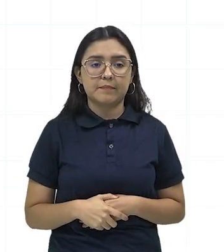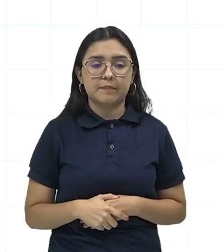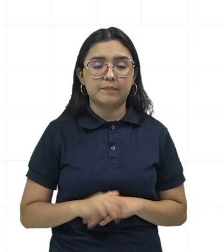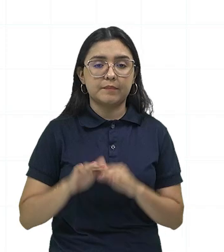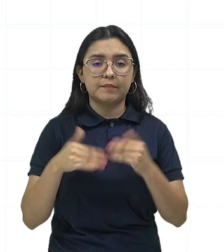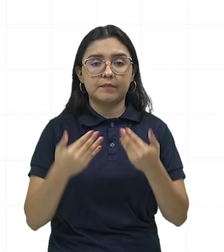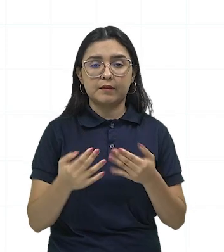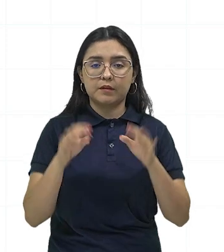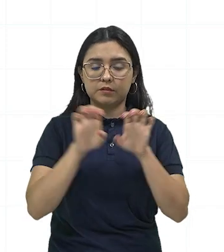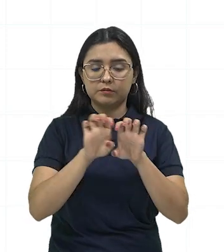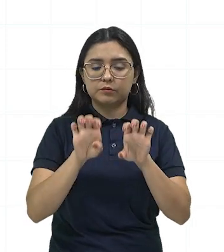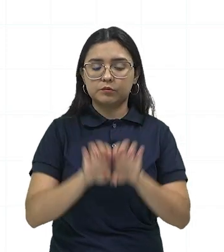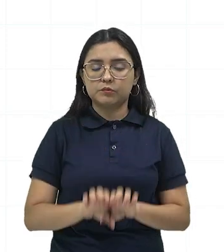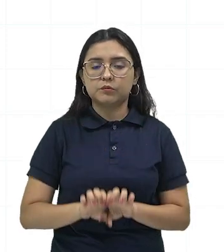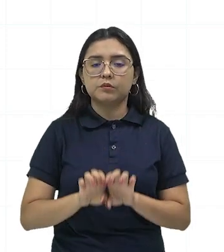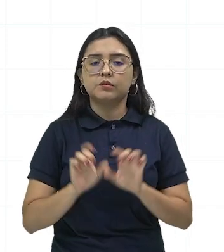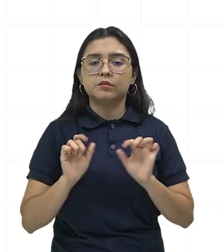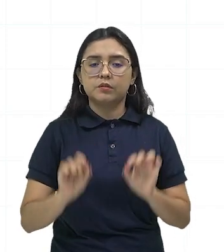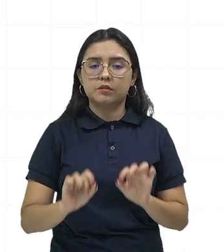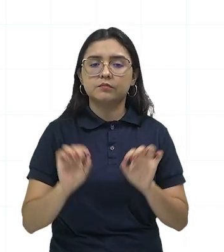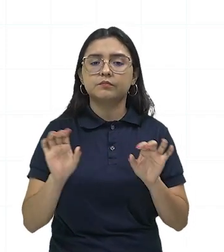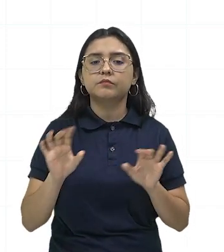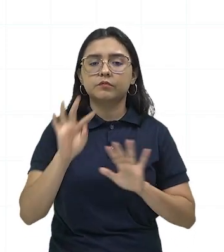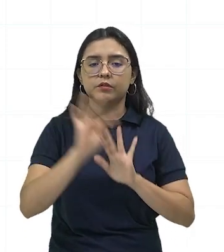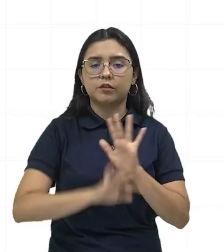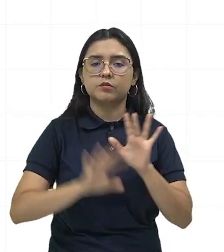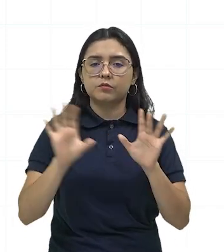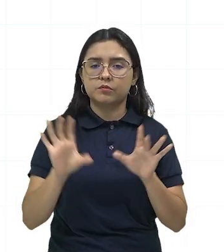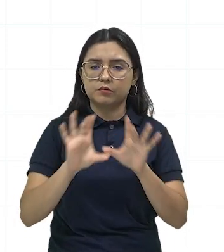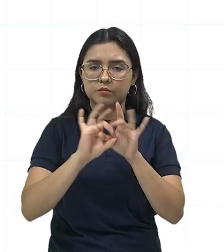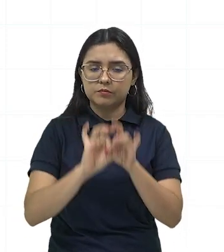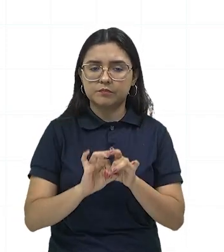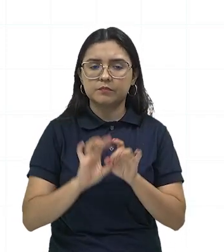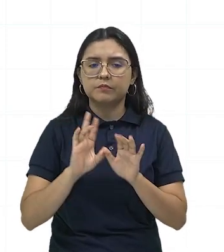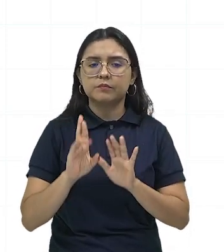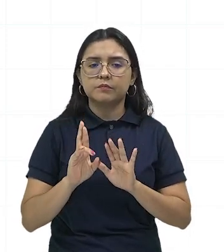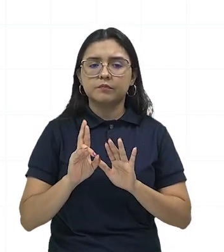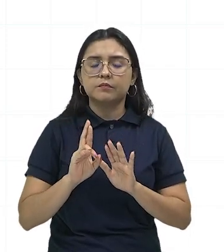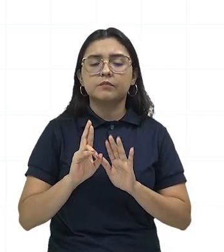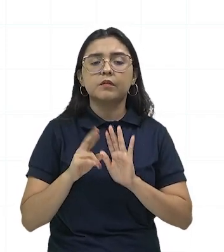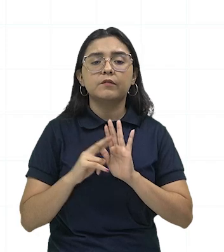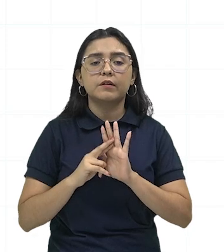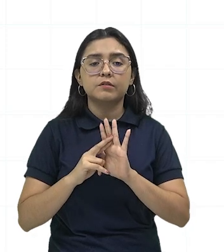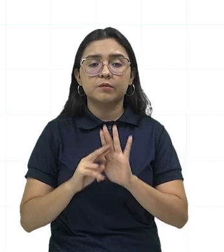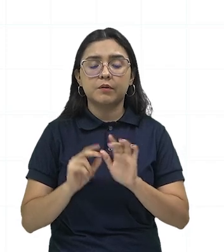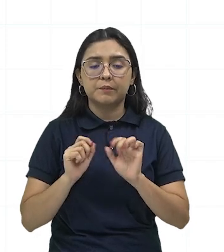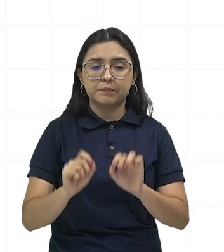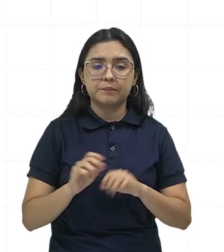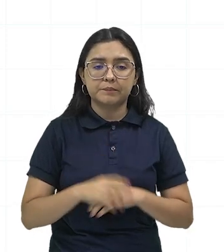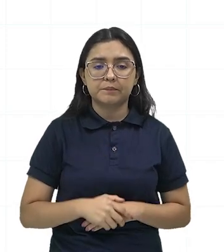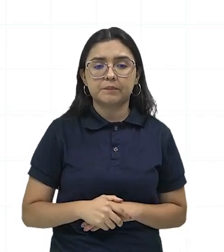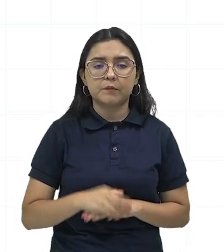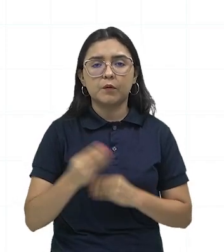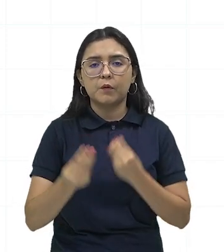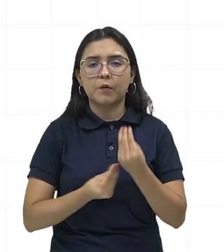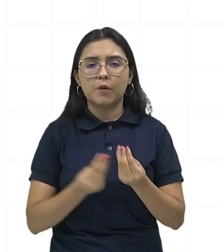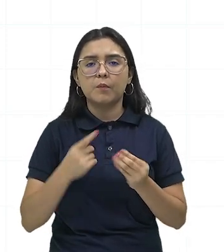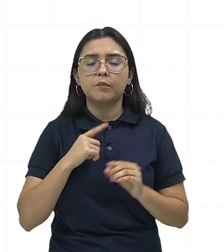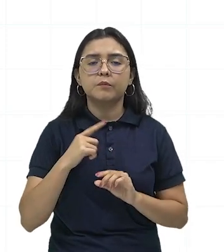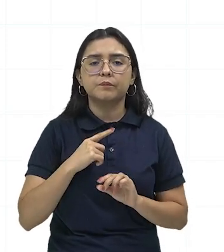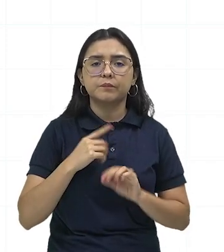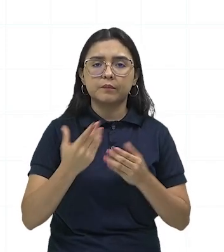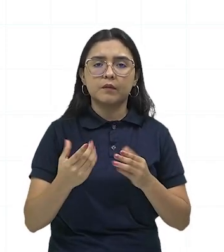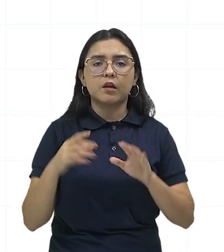Então a estrutura da conexão textual refere-se à maneira como as diferentes partes de um texto estão